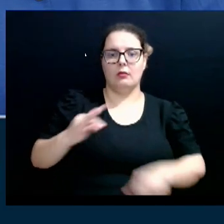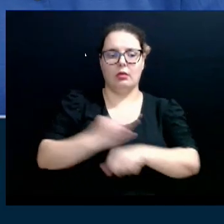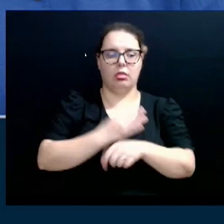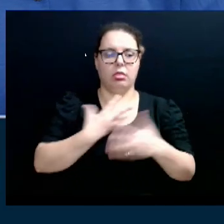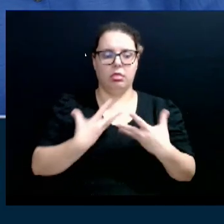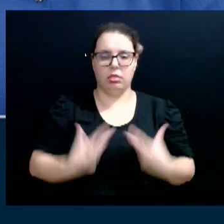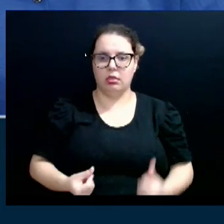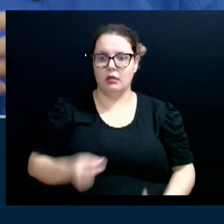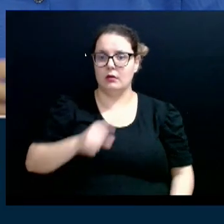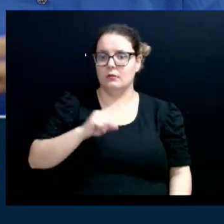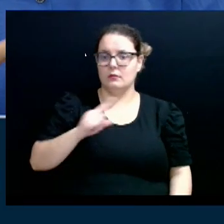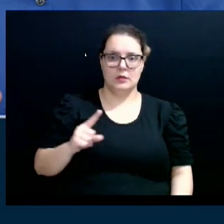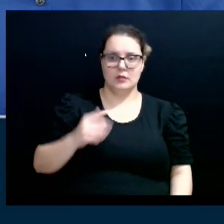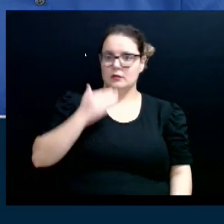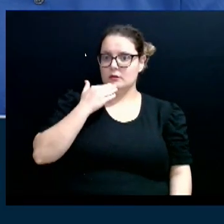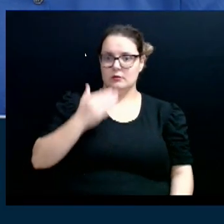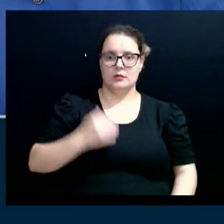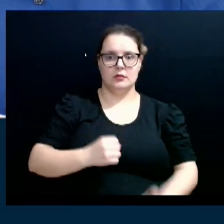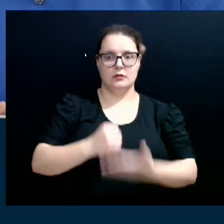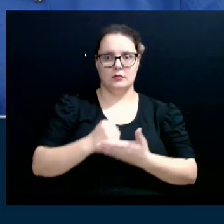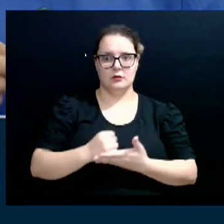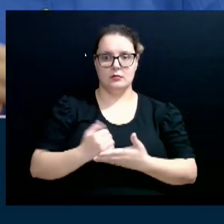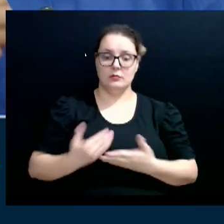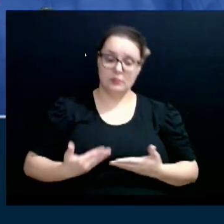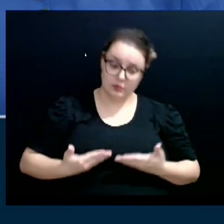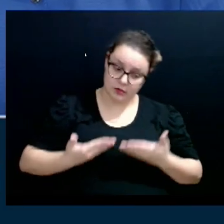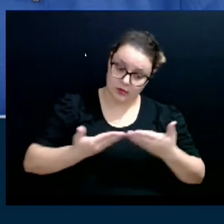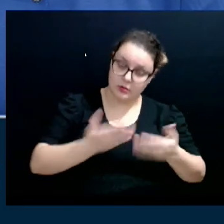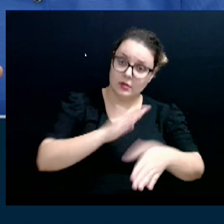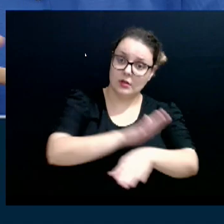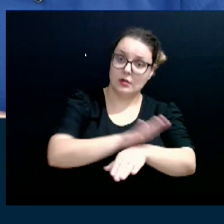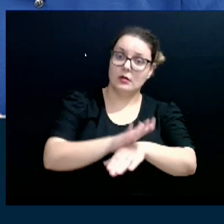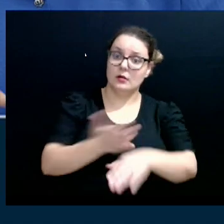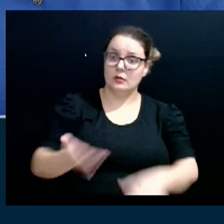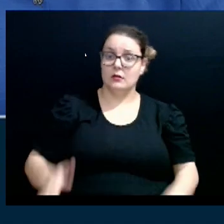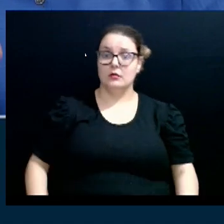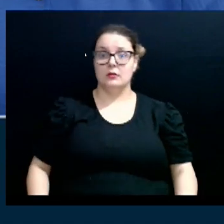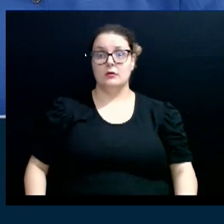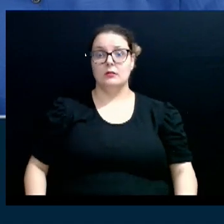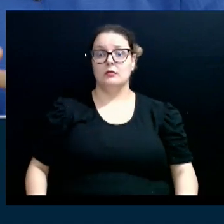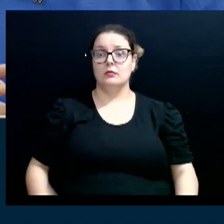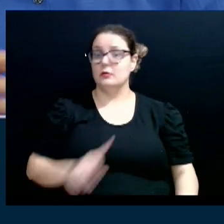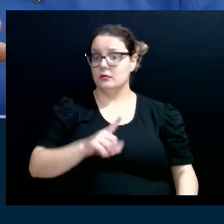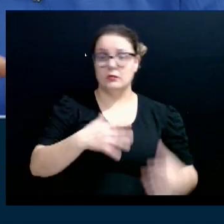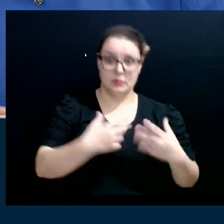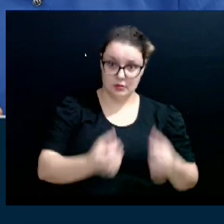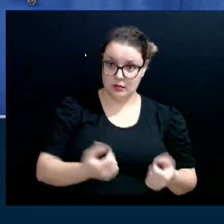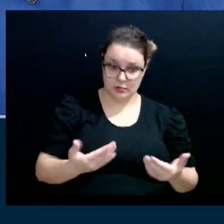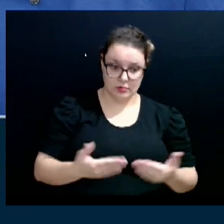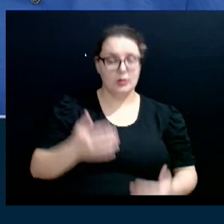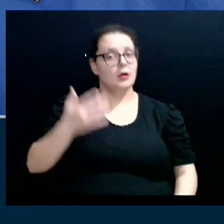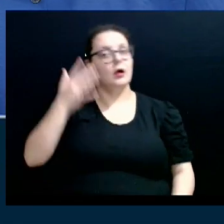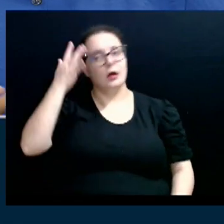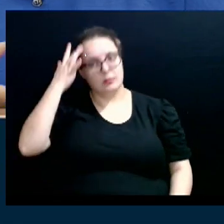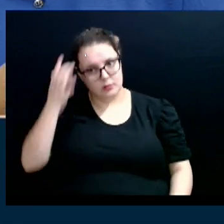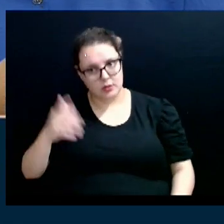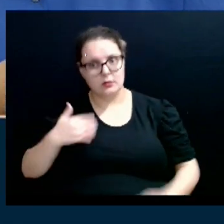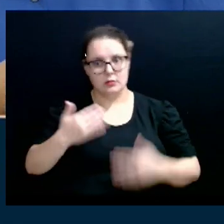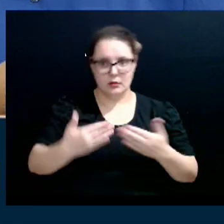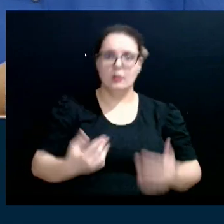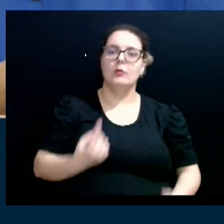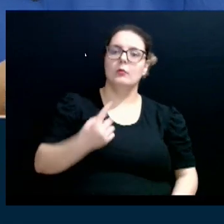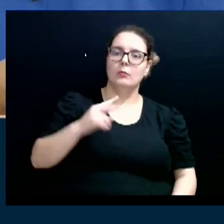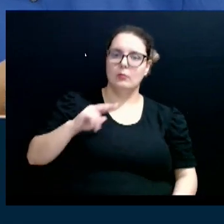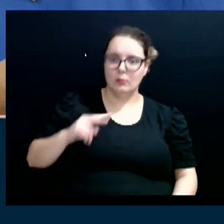vai te pedir ajuda, ofereça ajuda, né. Ah, não aceitou hoje, oferece amanhã, não aceitou, oferece uma hora, ela vai entender